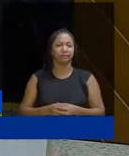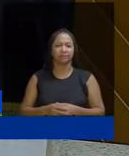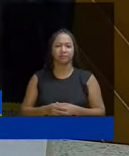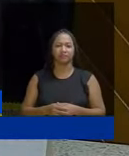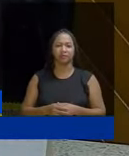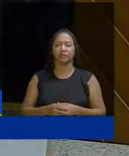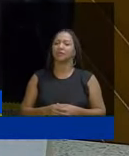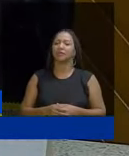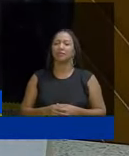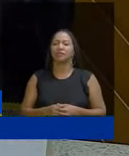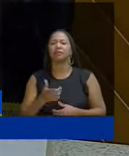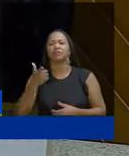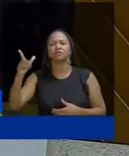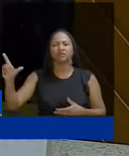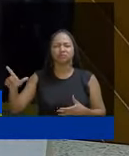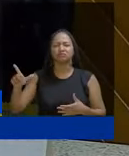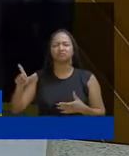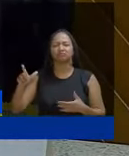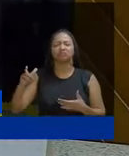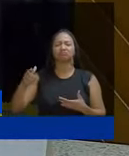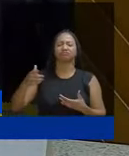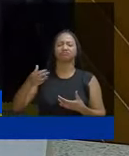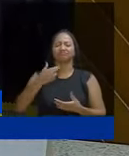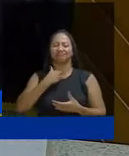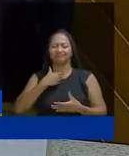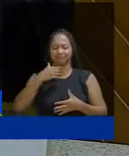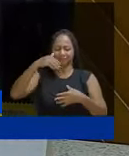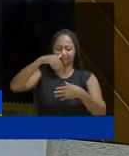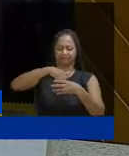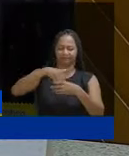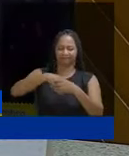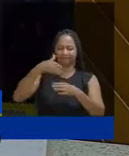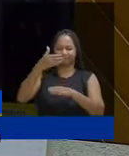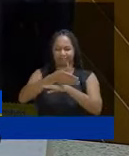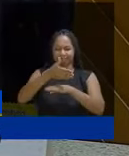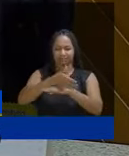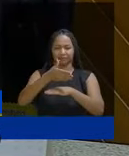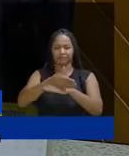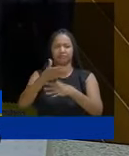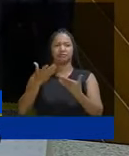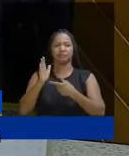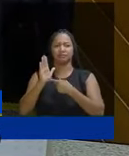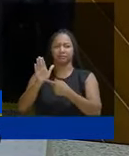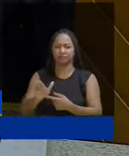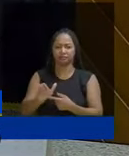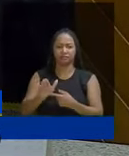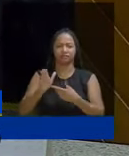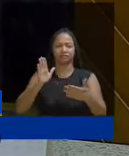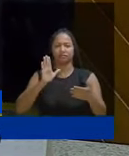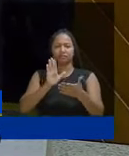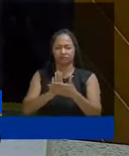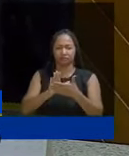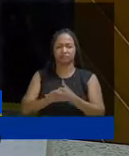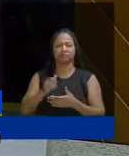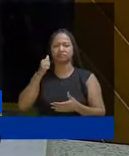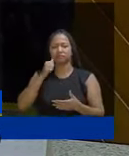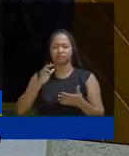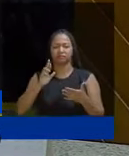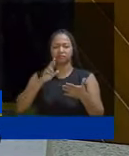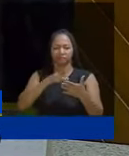Bom, com relação às demais inegibilidades que foram enfrentadas pela relatora